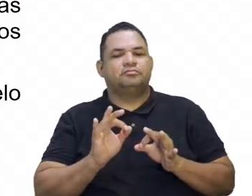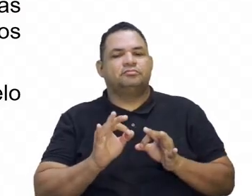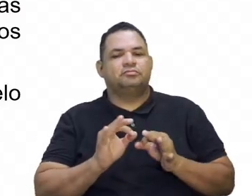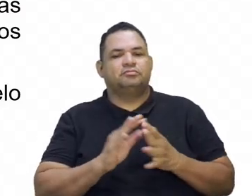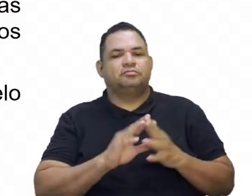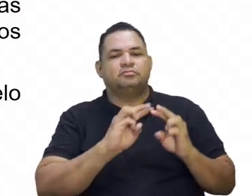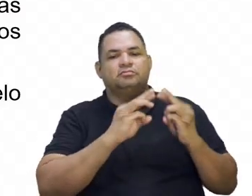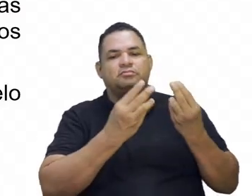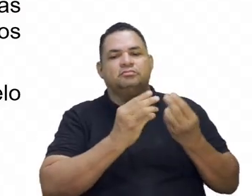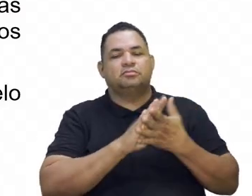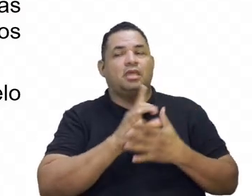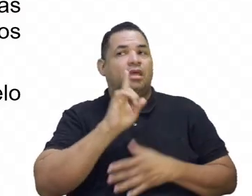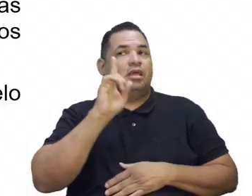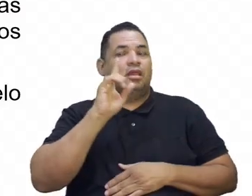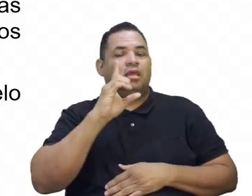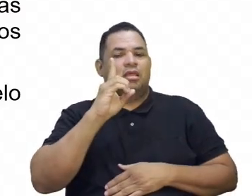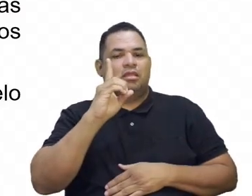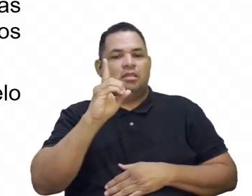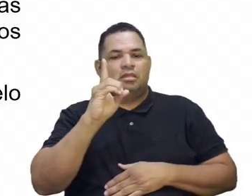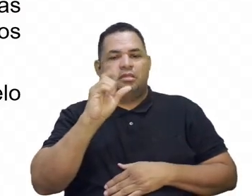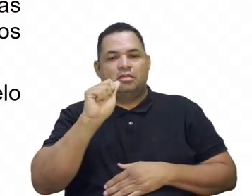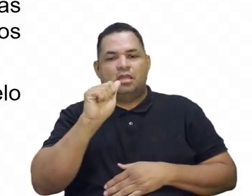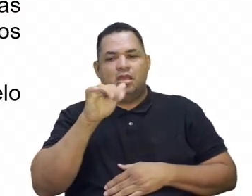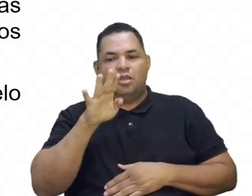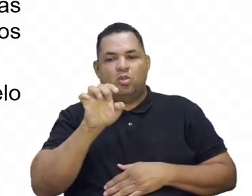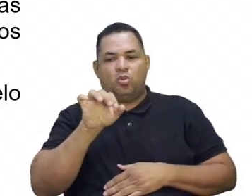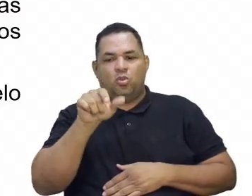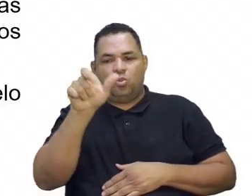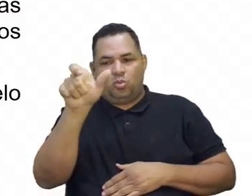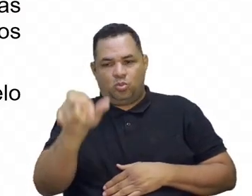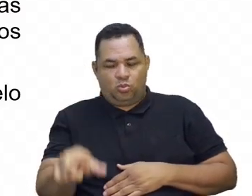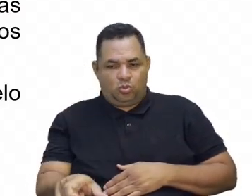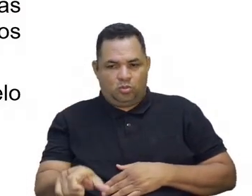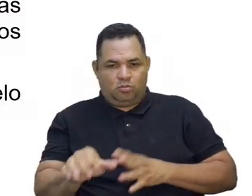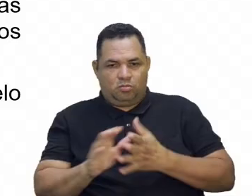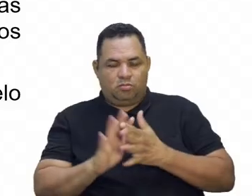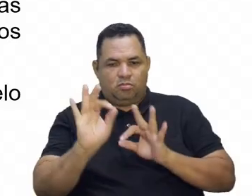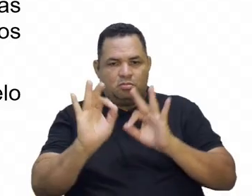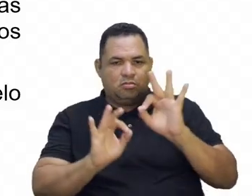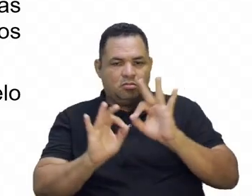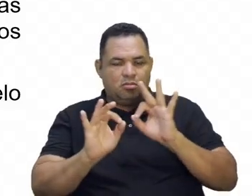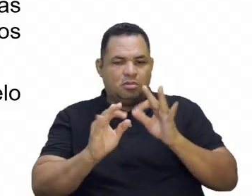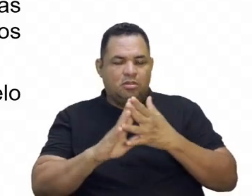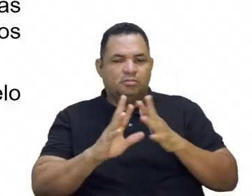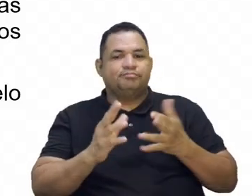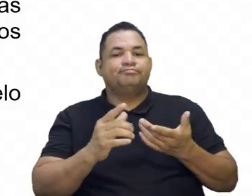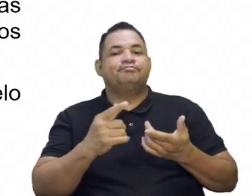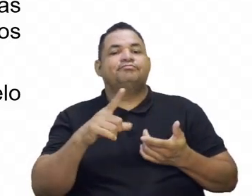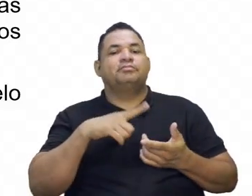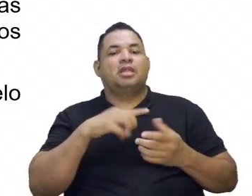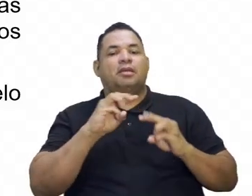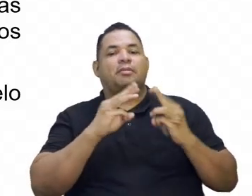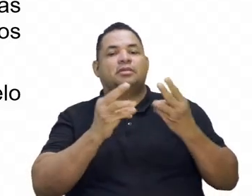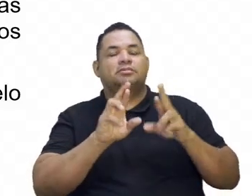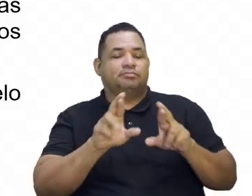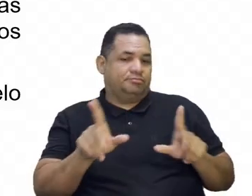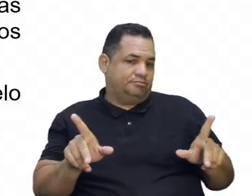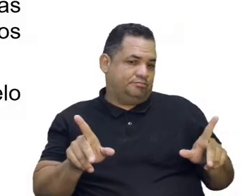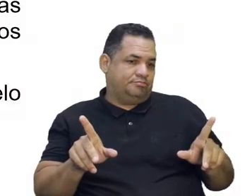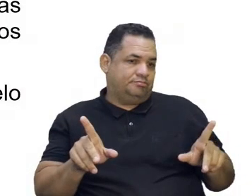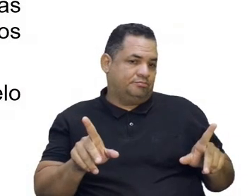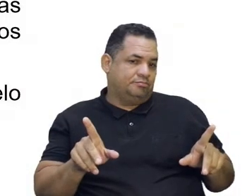considerada lá em Dalton. Dalton afirma que átomos de elementos diferentes têm massas